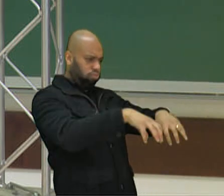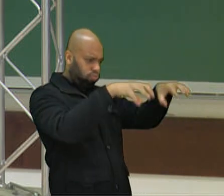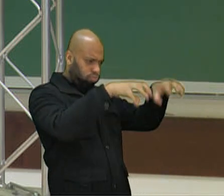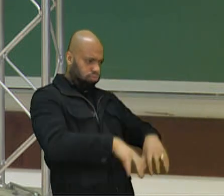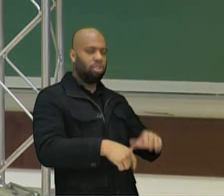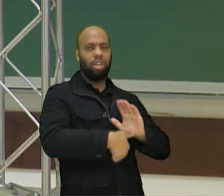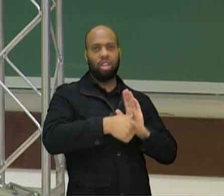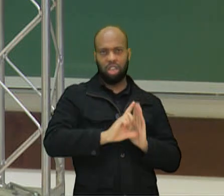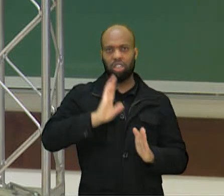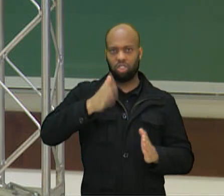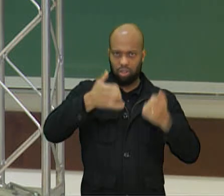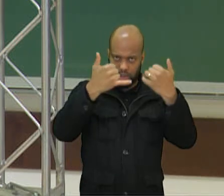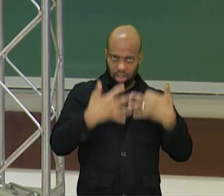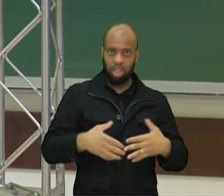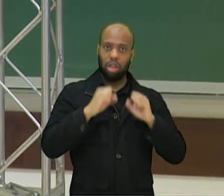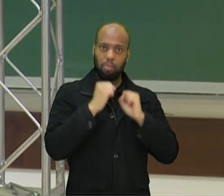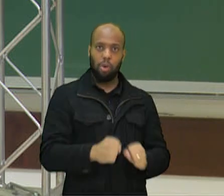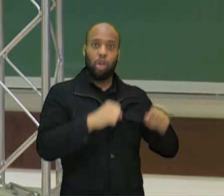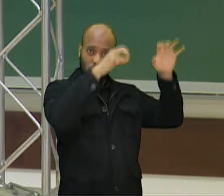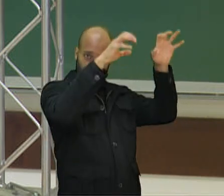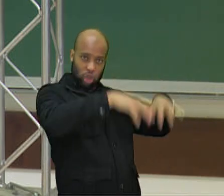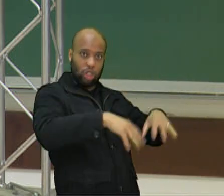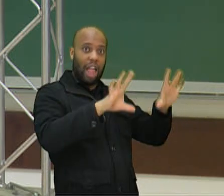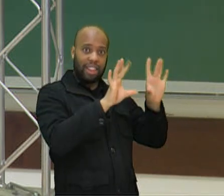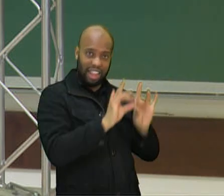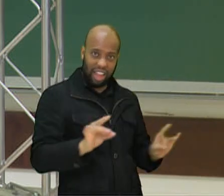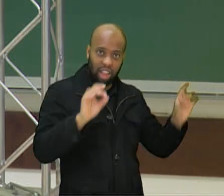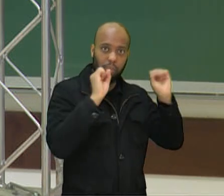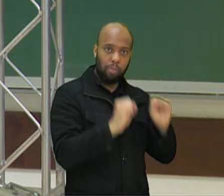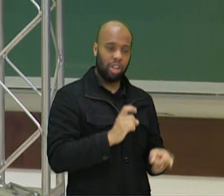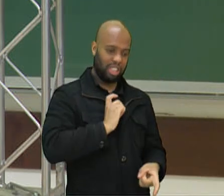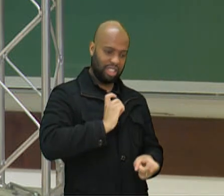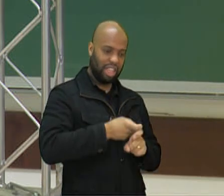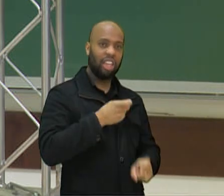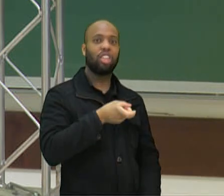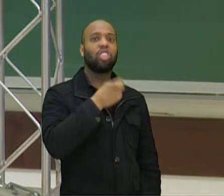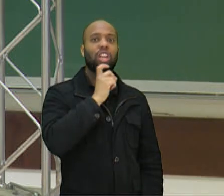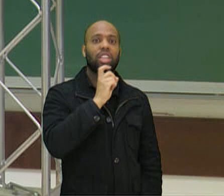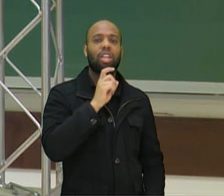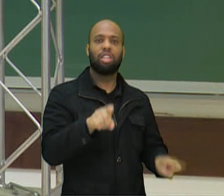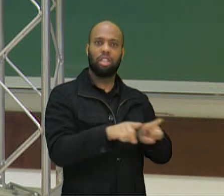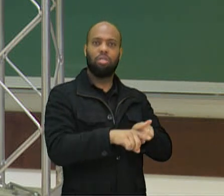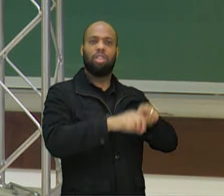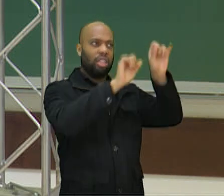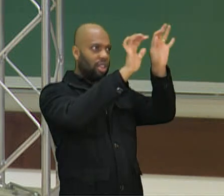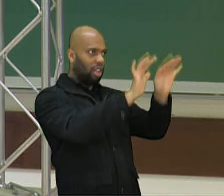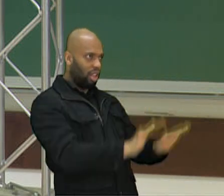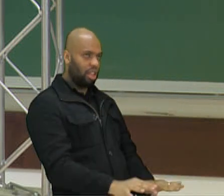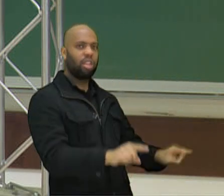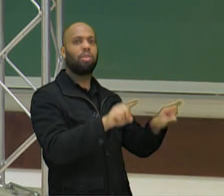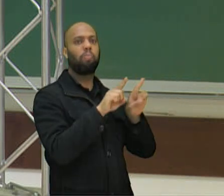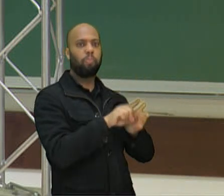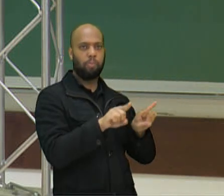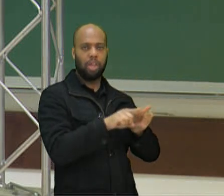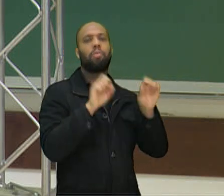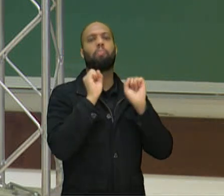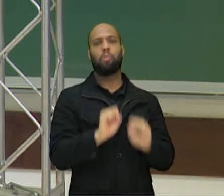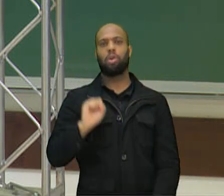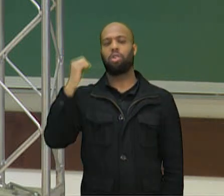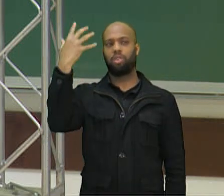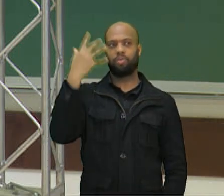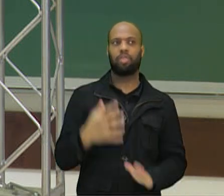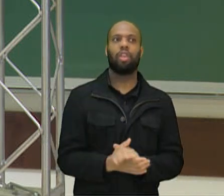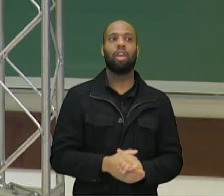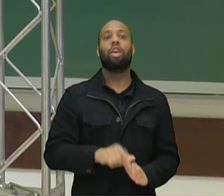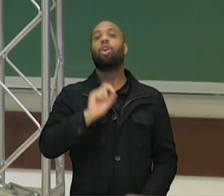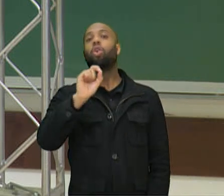já dito anteriormente, pode ser gelo, pode ser flocos de neve ou pode ser no estado líquido da água.